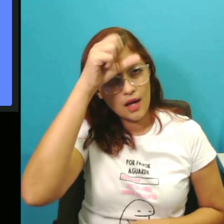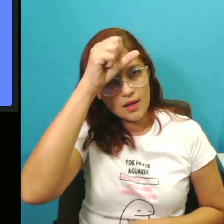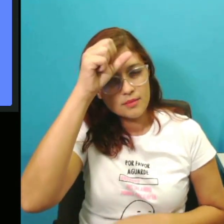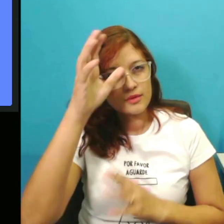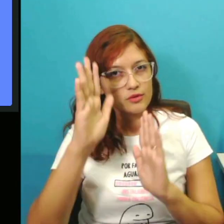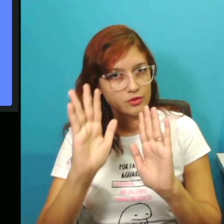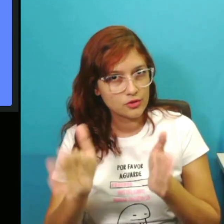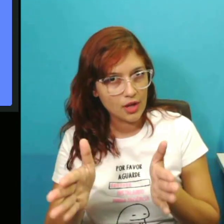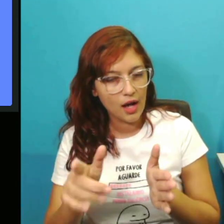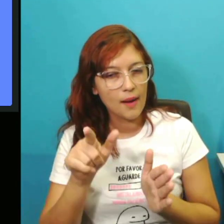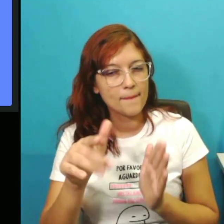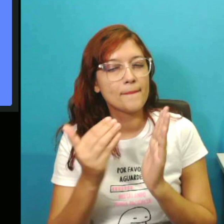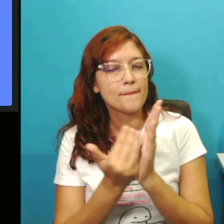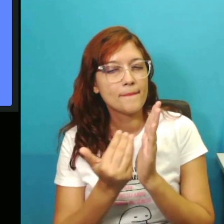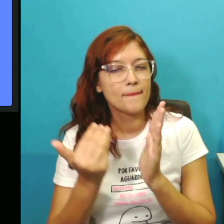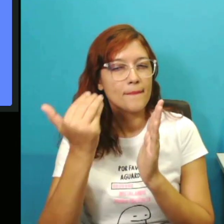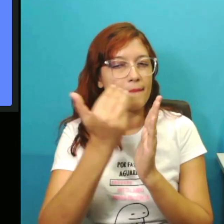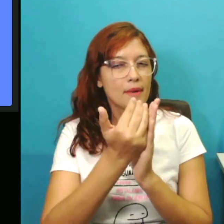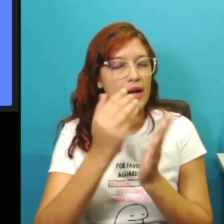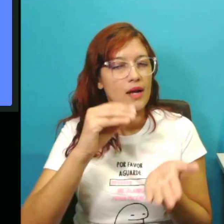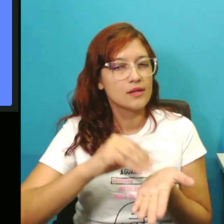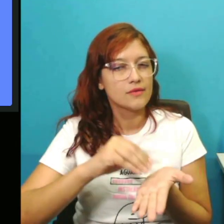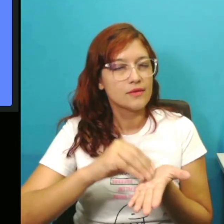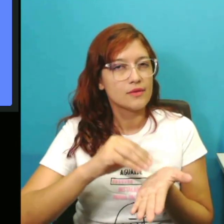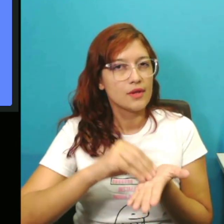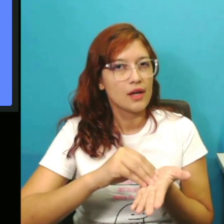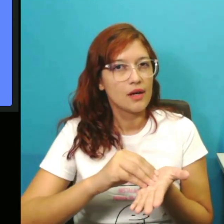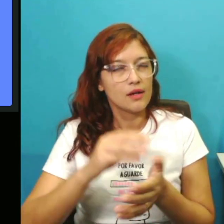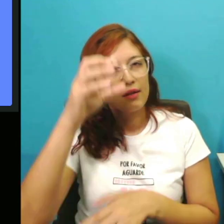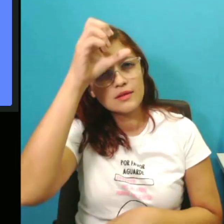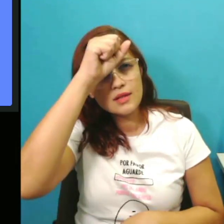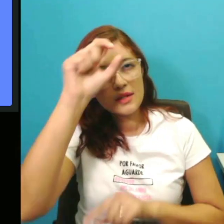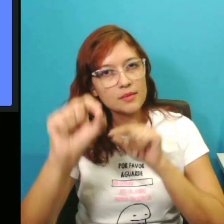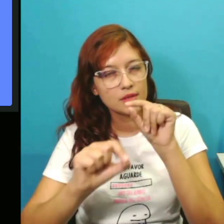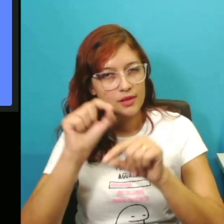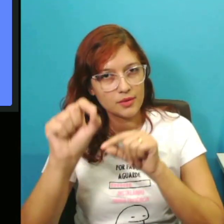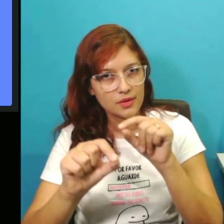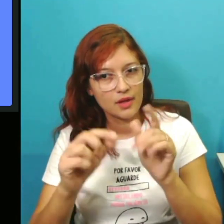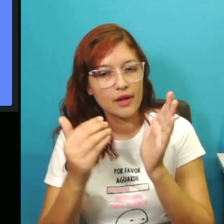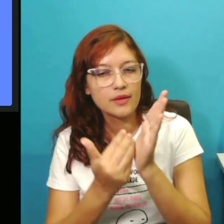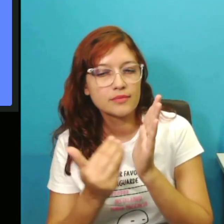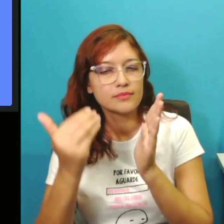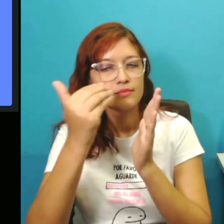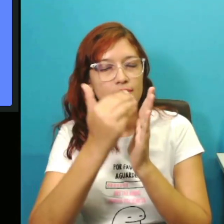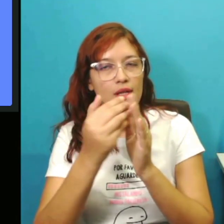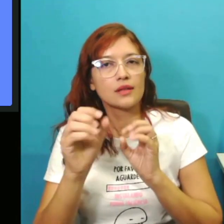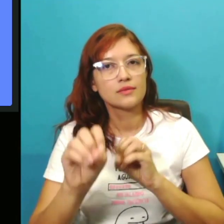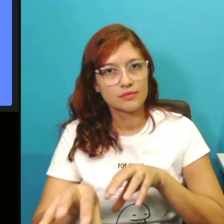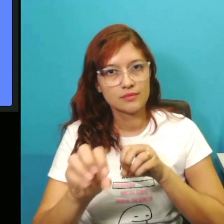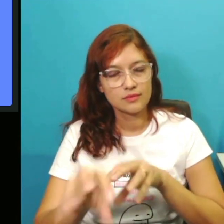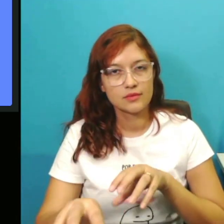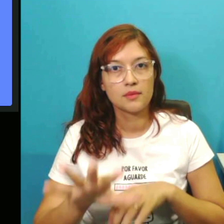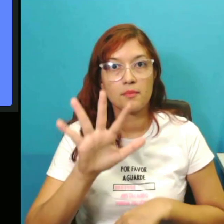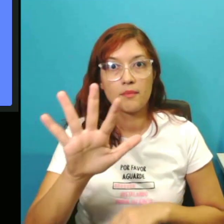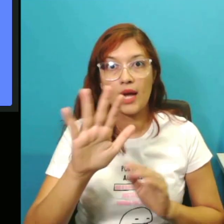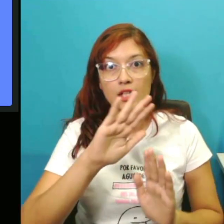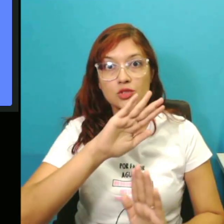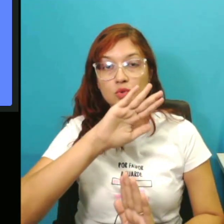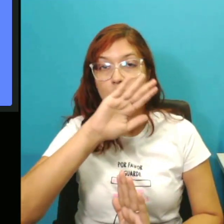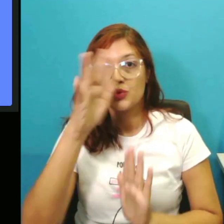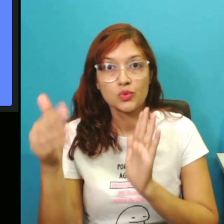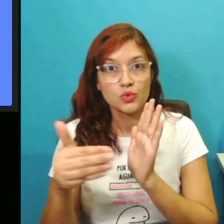perceber, né, qual é o conhecimento prévio que eles já têm, o que é que precisa ser acrescentado e o que é que eles precisam aprender.